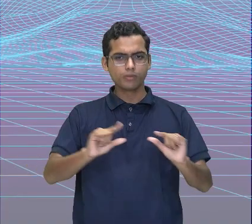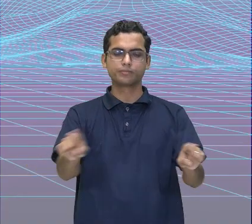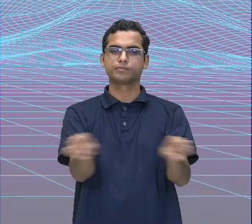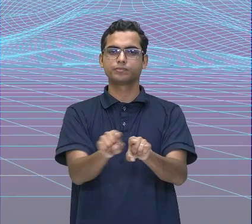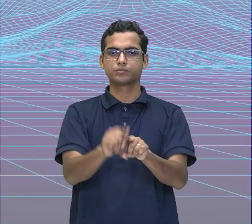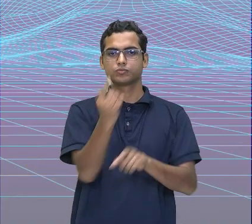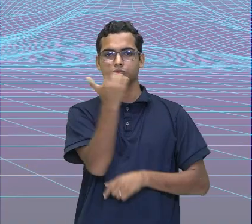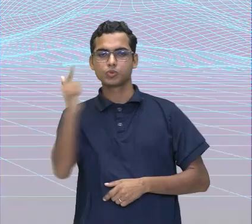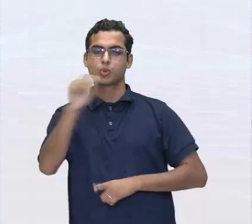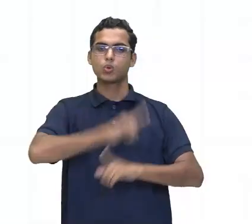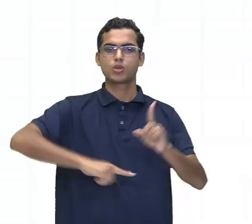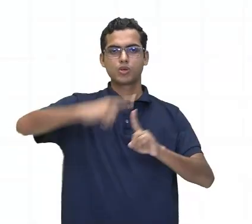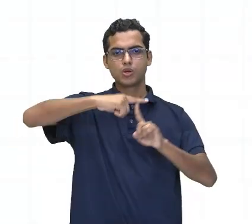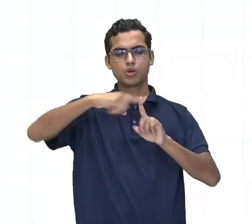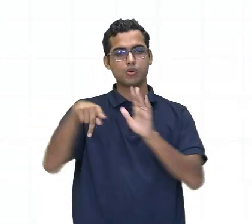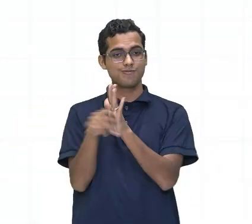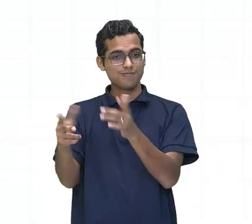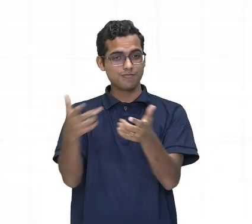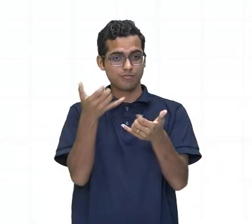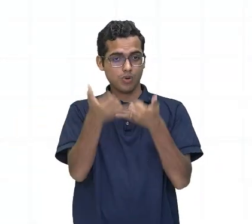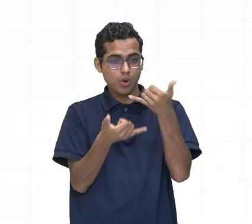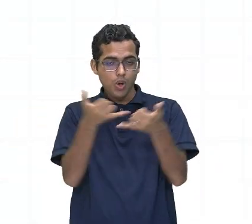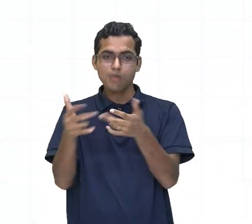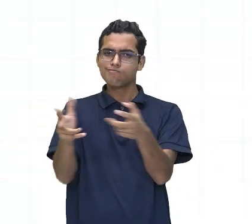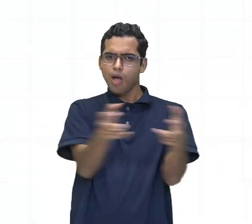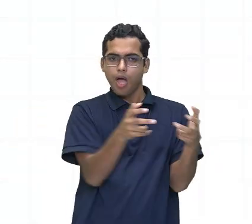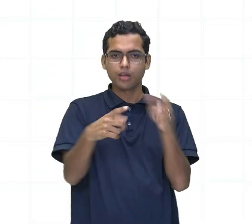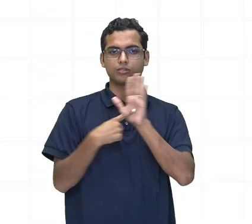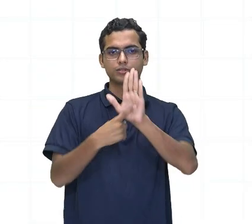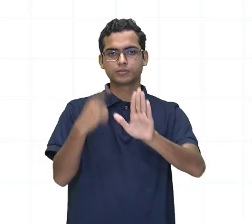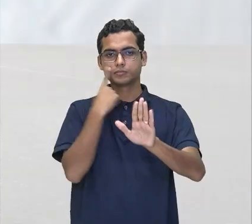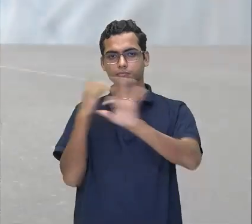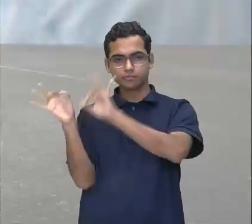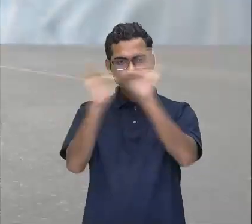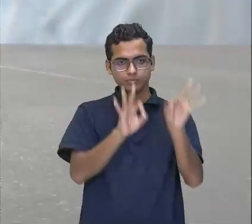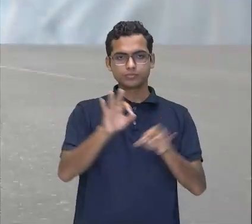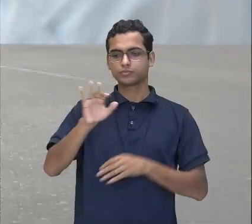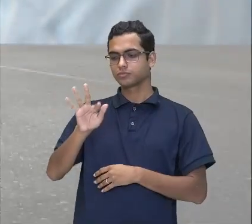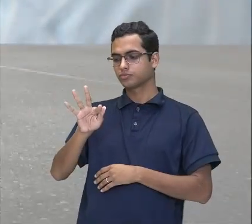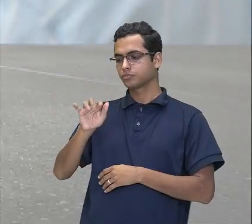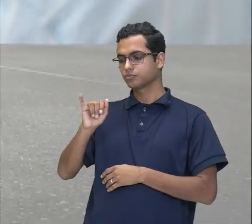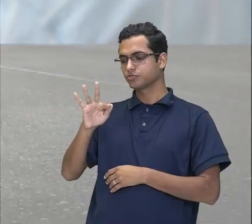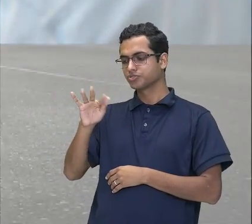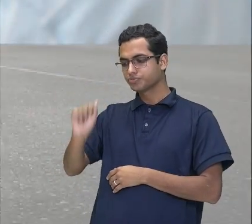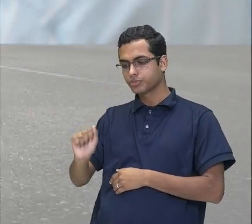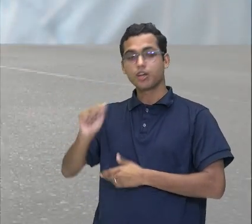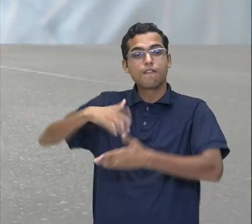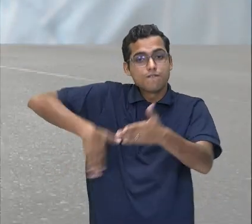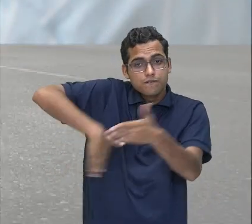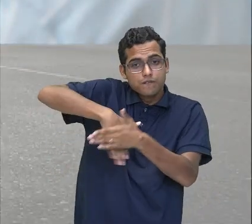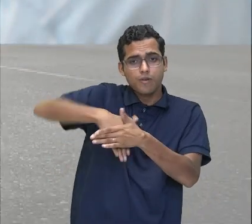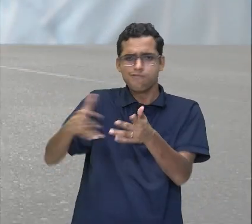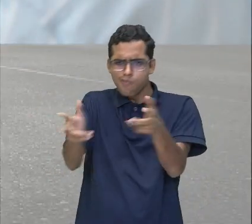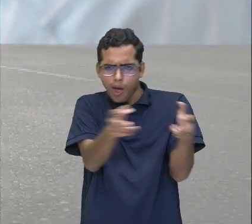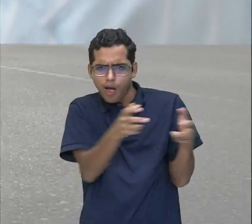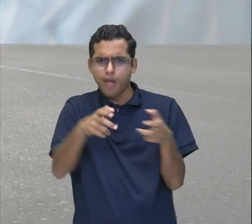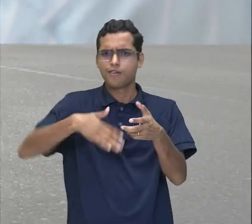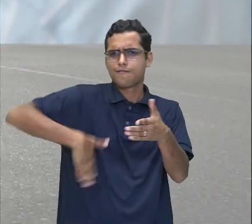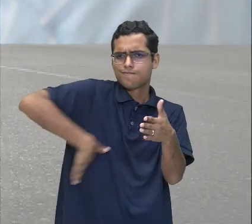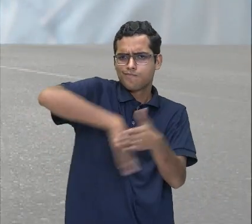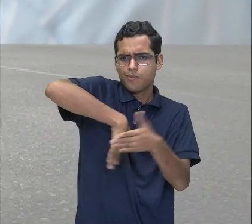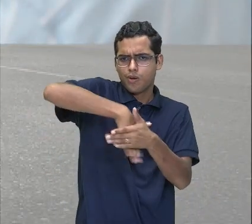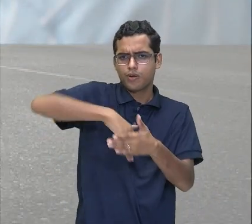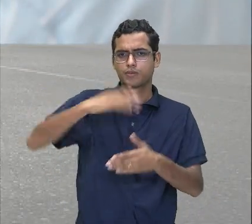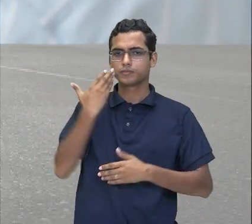tipo de jogo que nós vimos ao longo das aulas. Nós falamos aí sobre FIFA, né, a prática virtual do